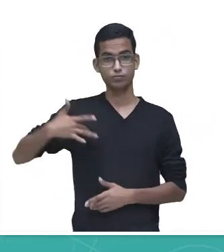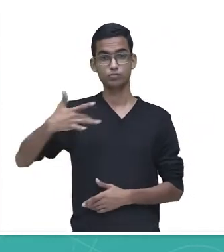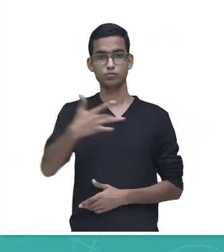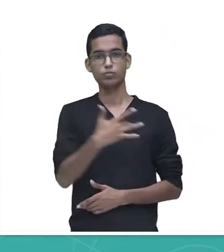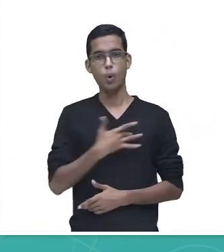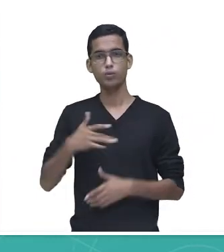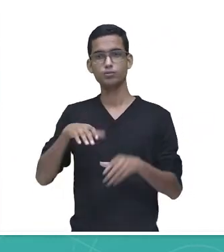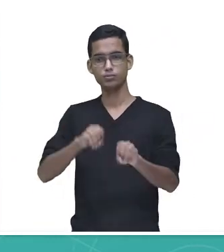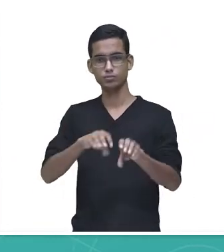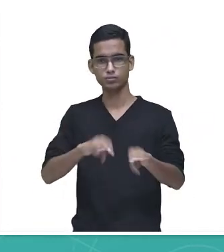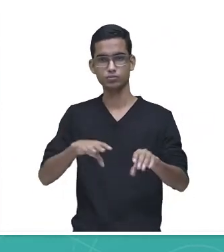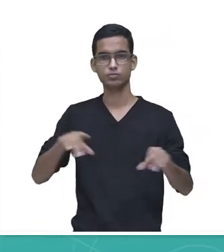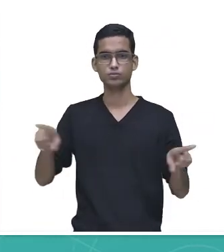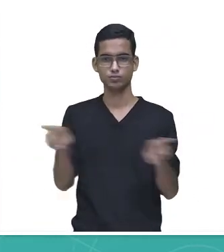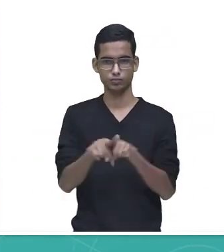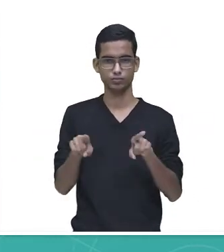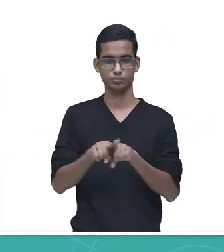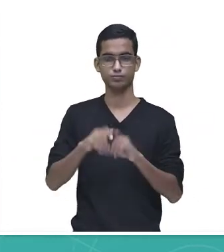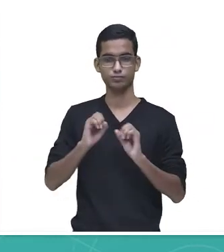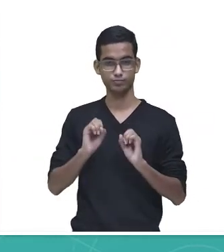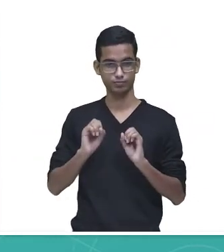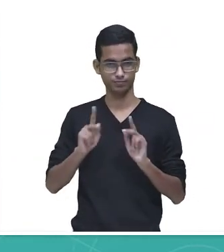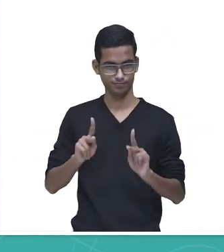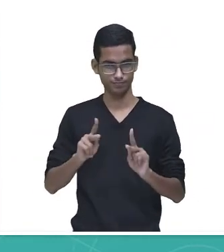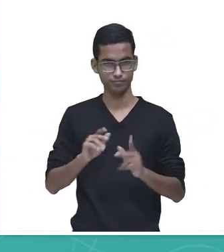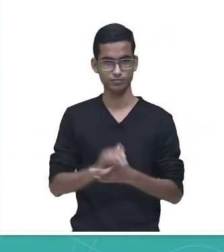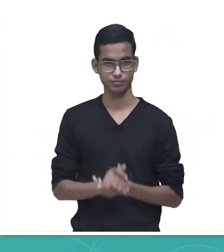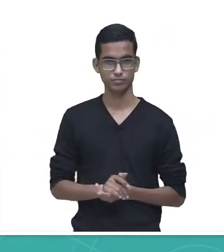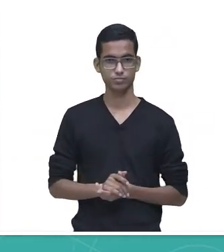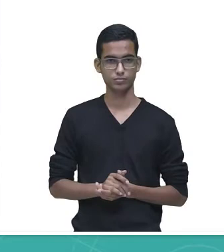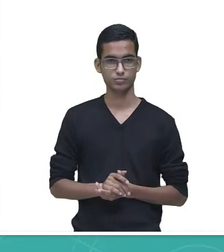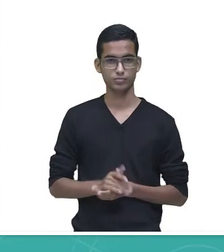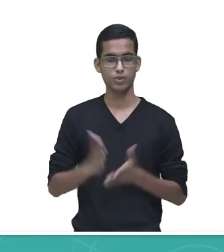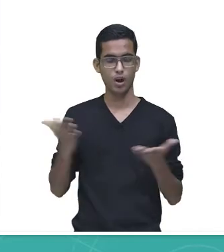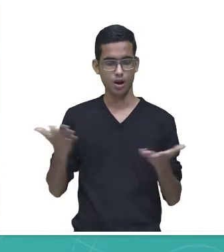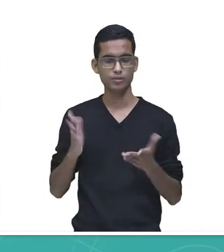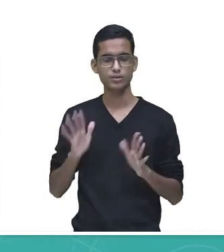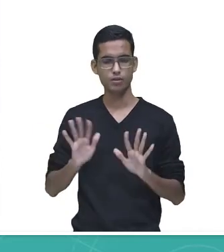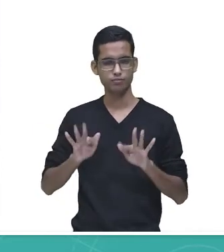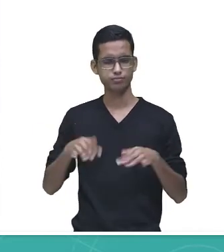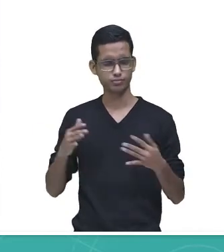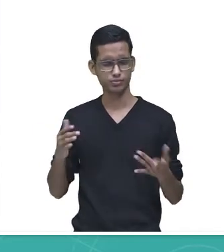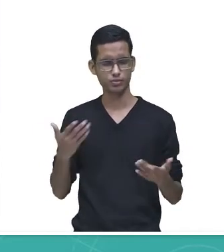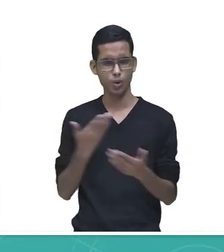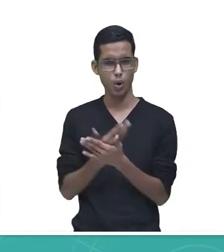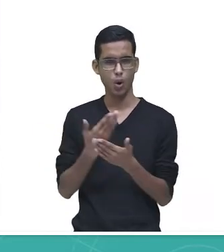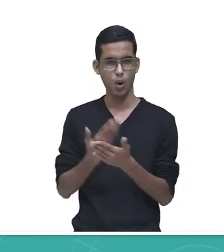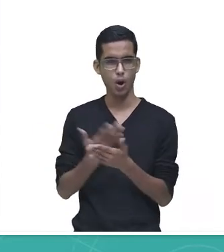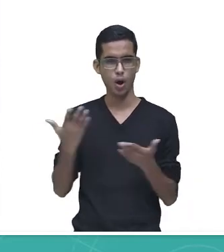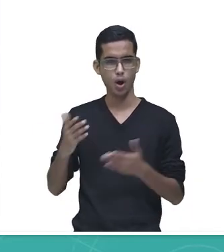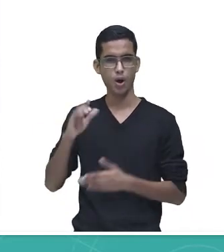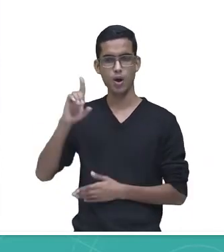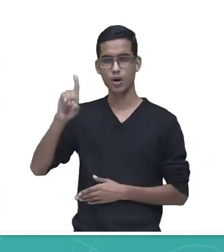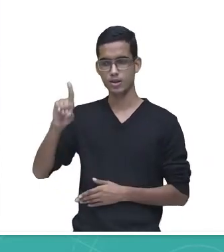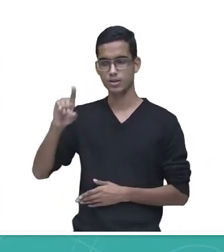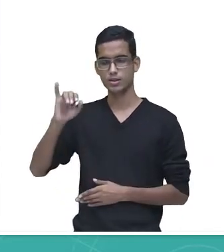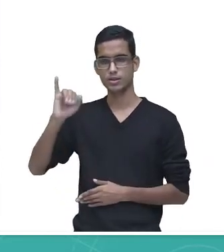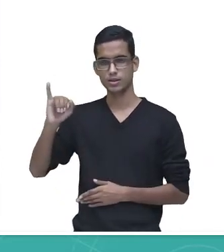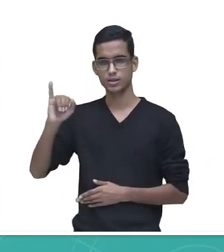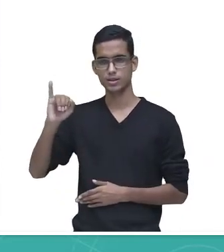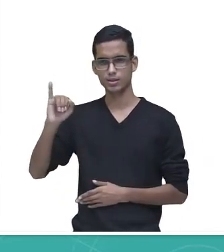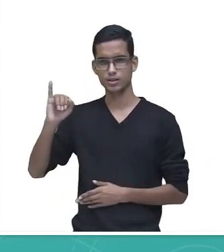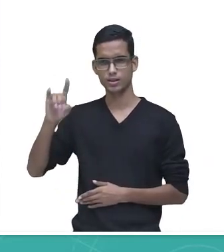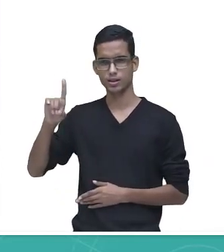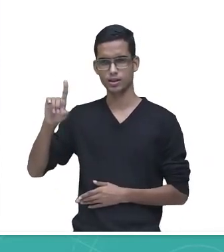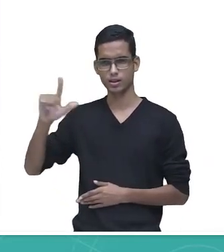da educação, tá bom? Chegamos então ao final da aula, eu vou chamar agora a nossa dinâmica local